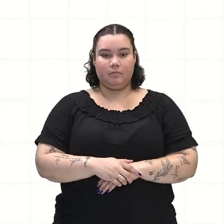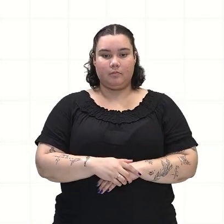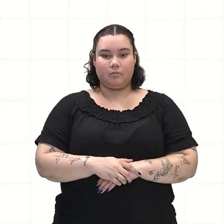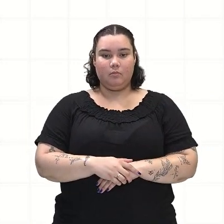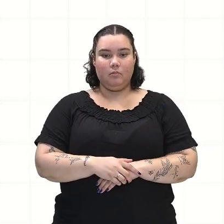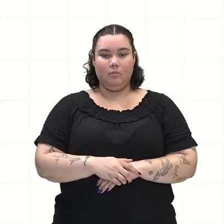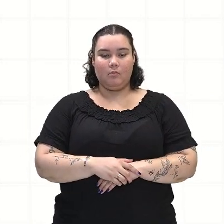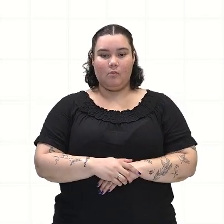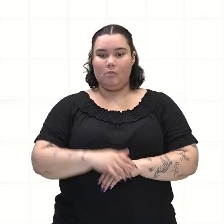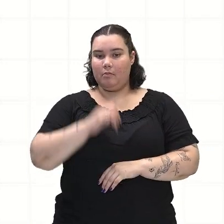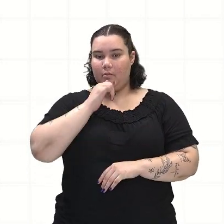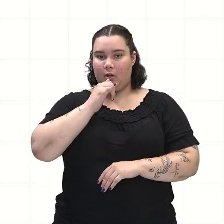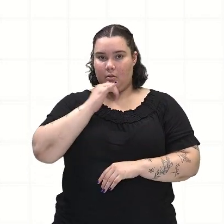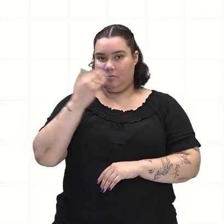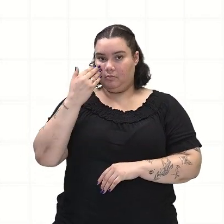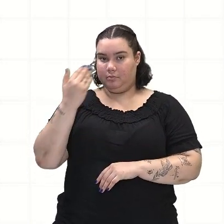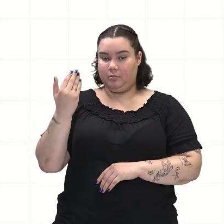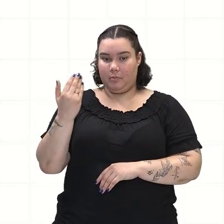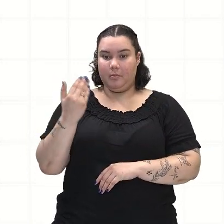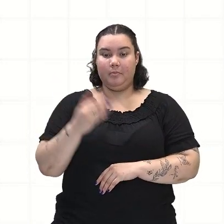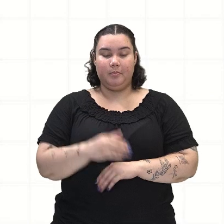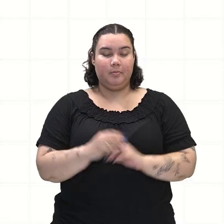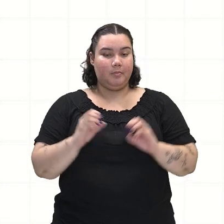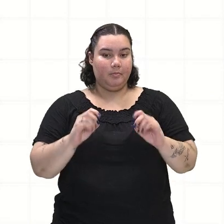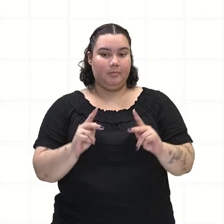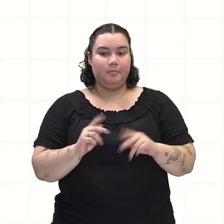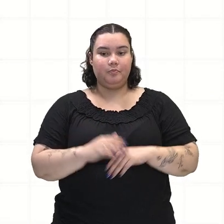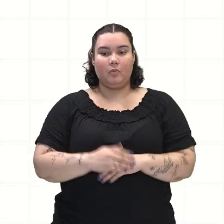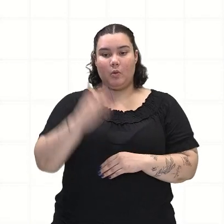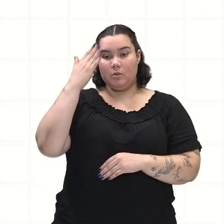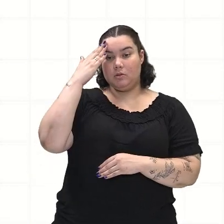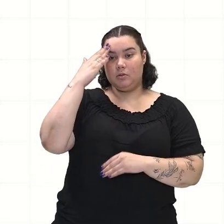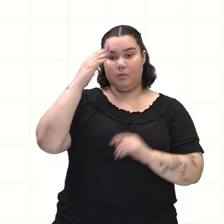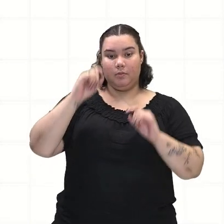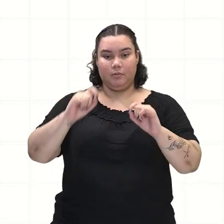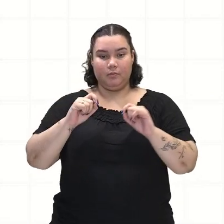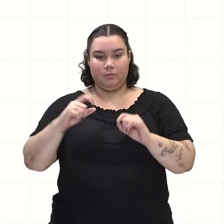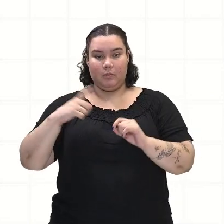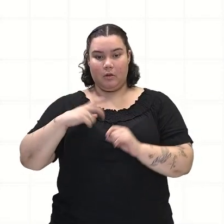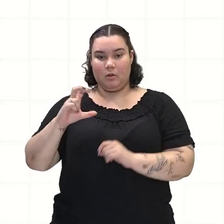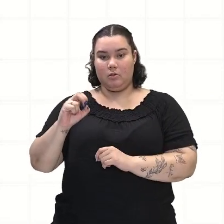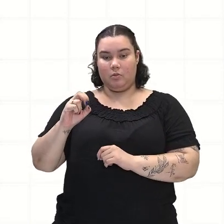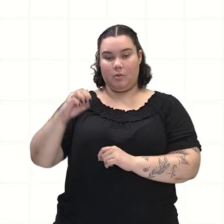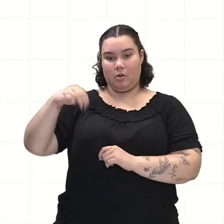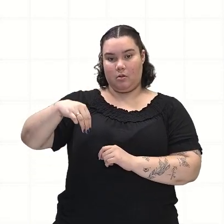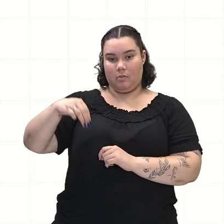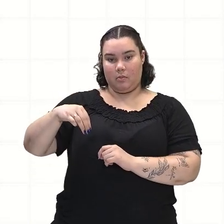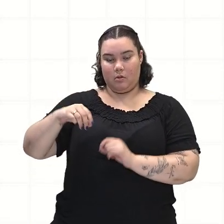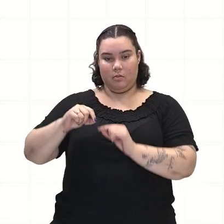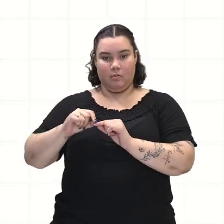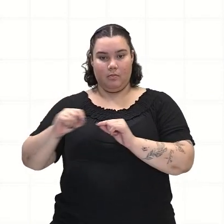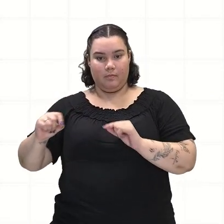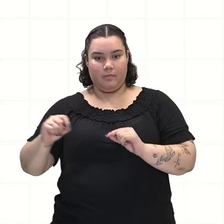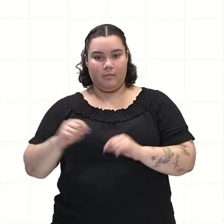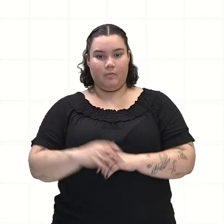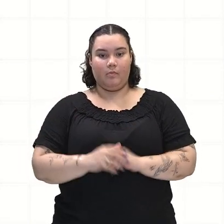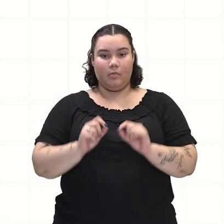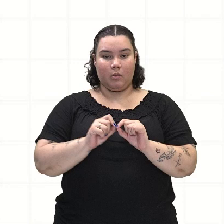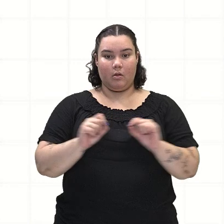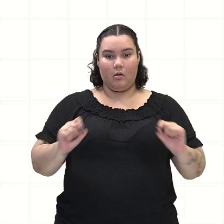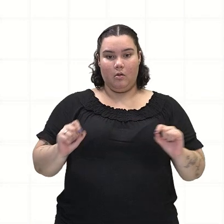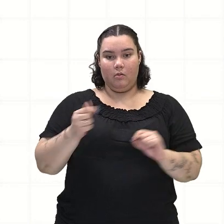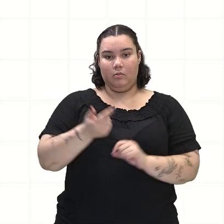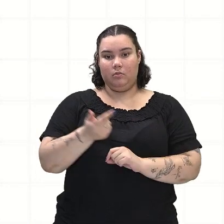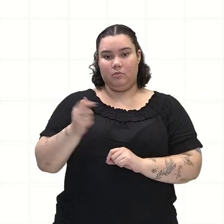seja a nossa piscina. Aqui, eu sei que ela vai ter 50 metros, aqui 25